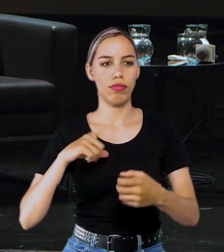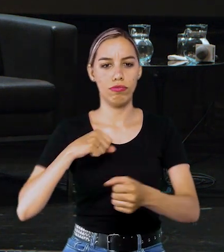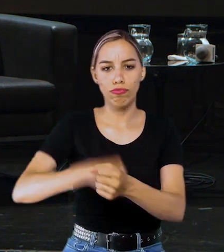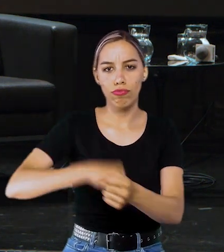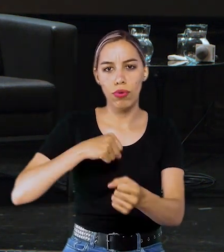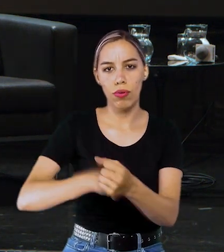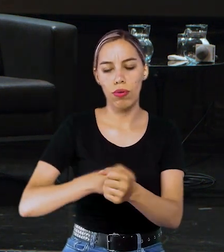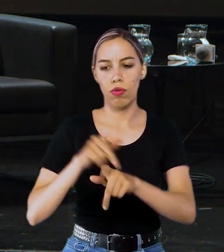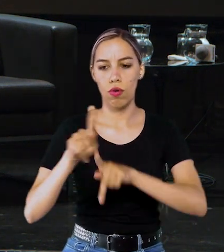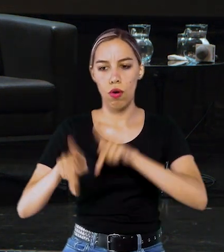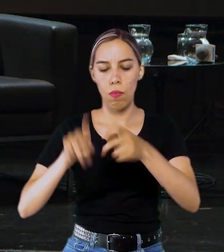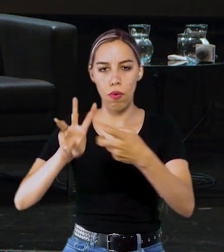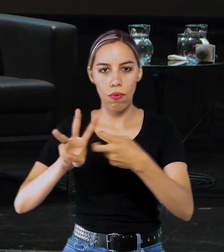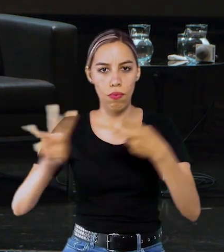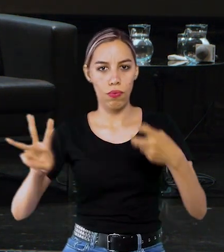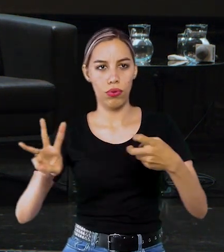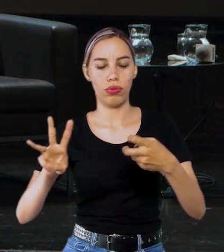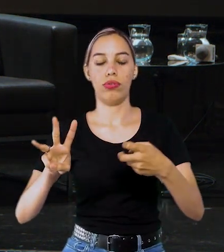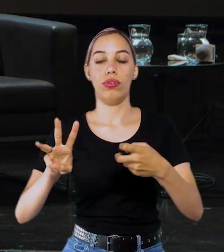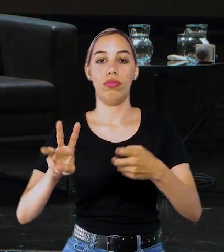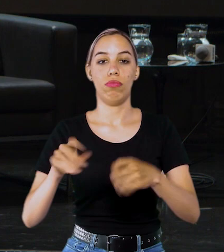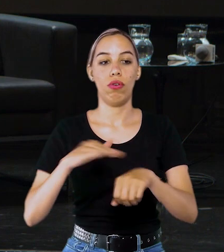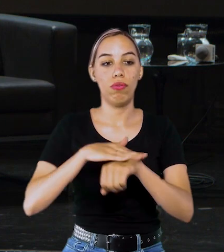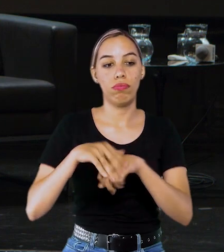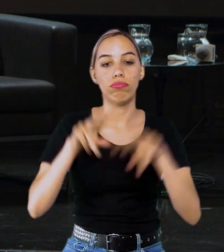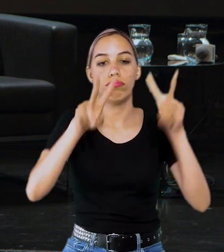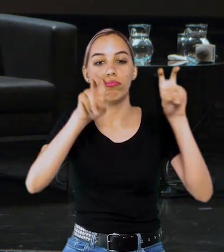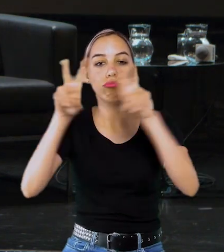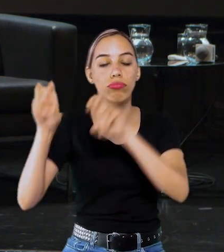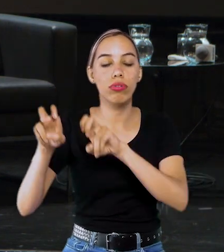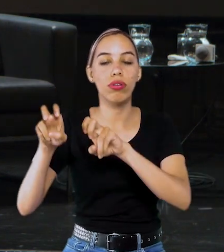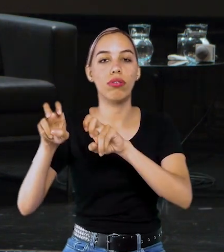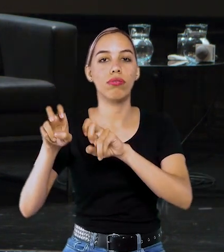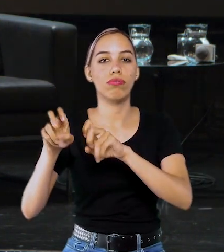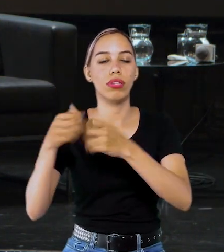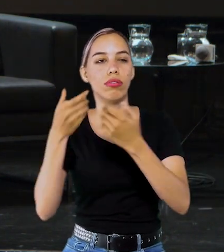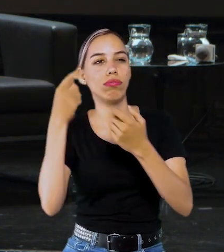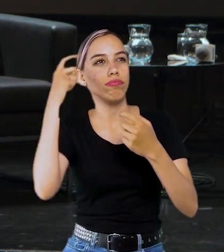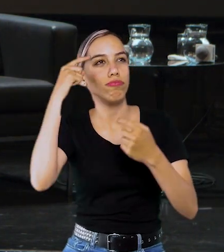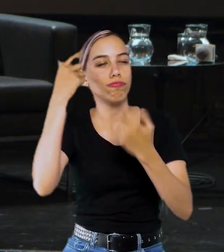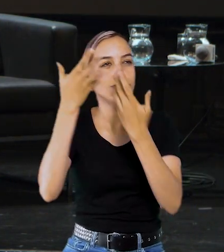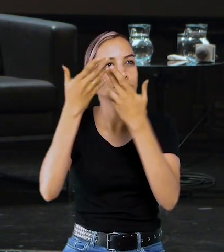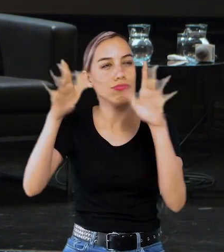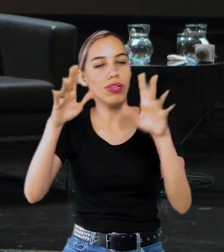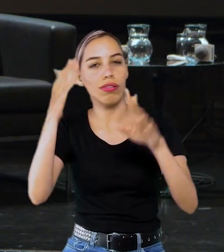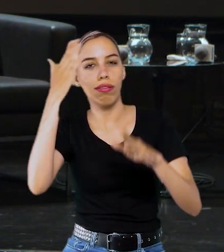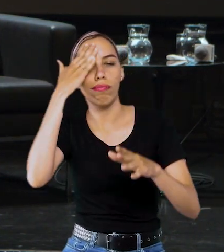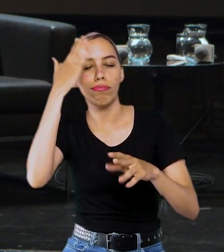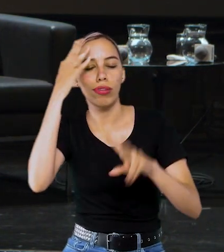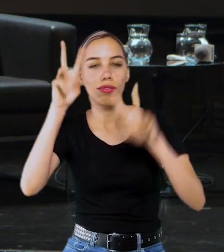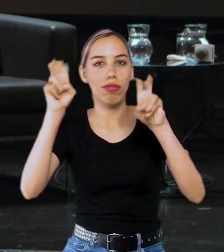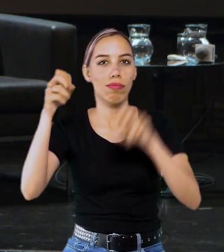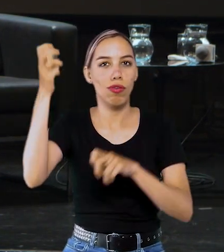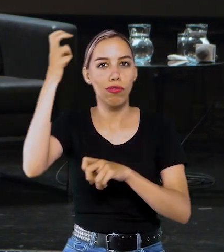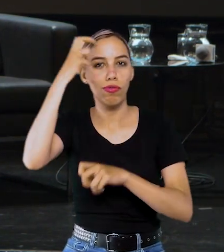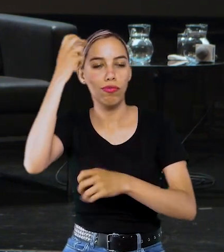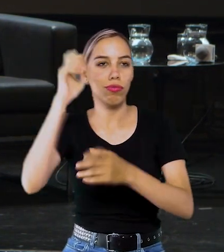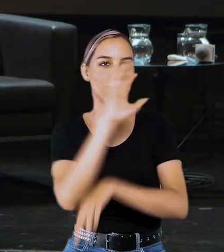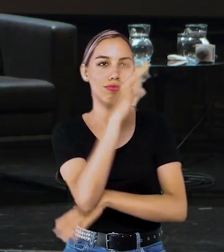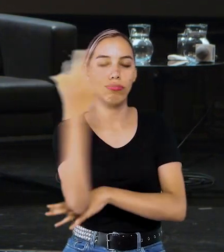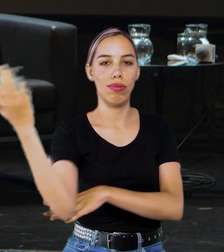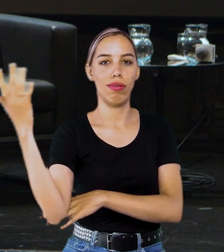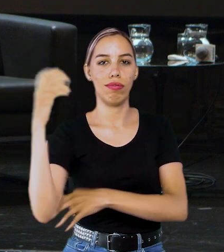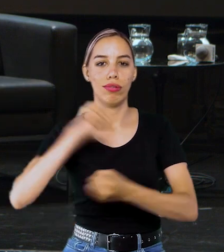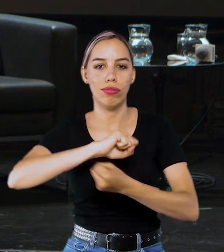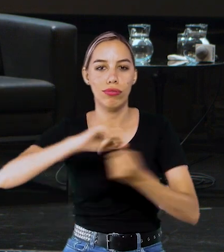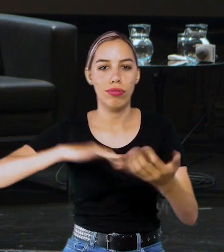dos povos originários para conversar sobre temas que convergem para uma visão mais ampla sobre cultura, natureza,